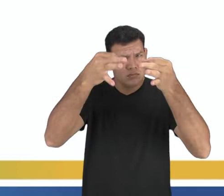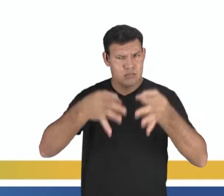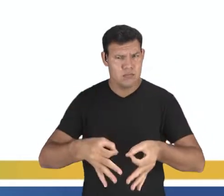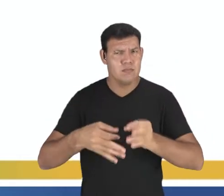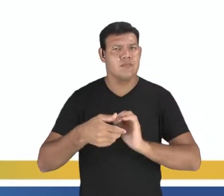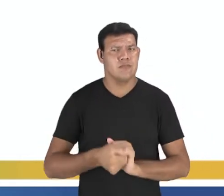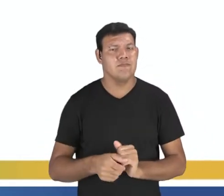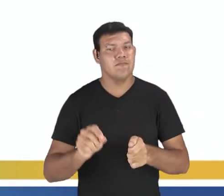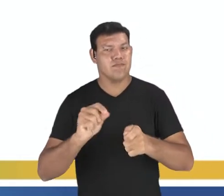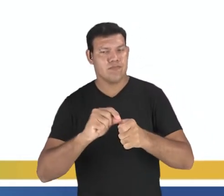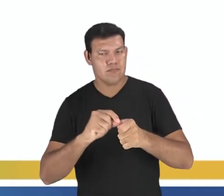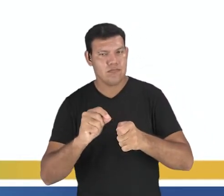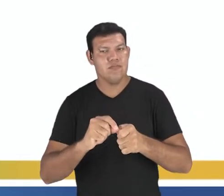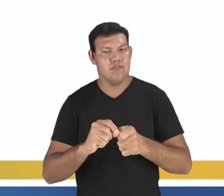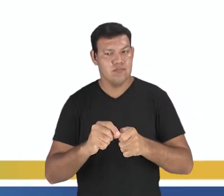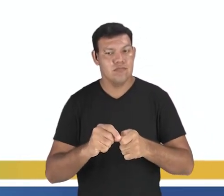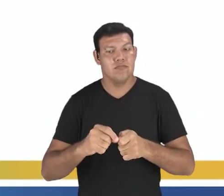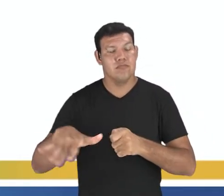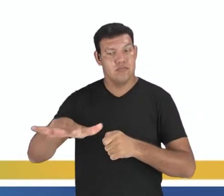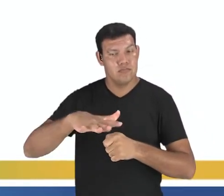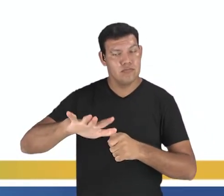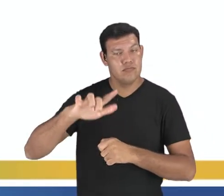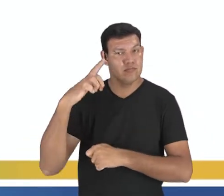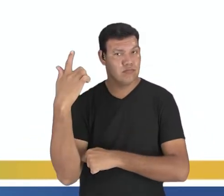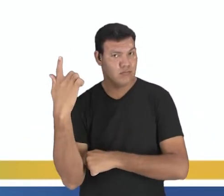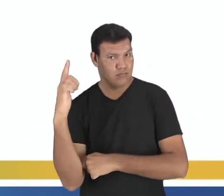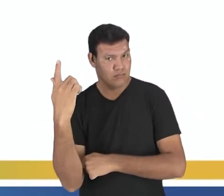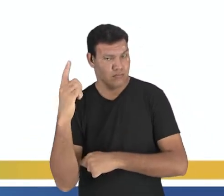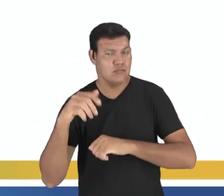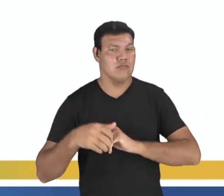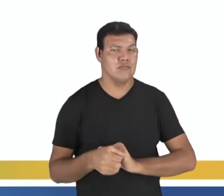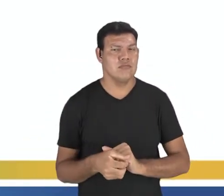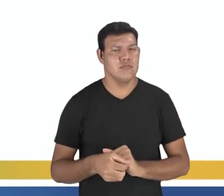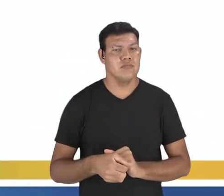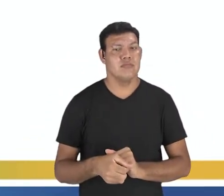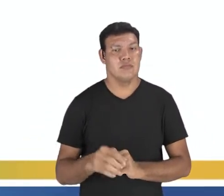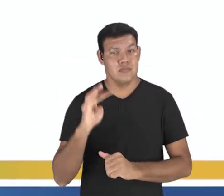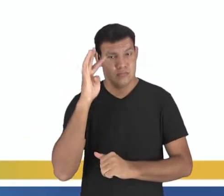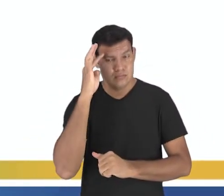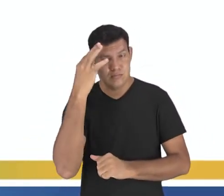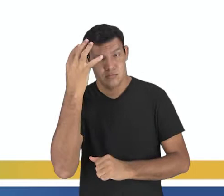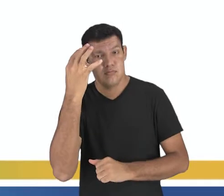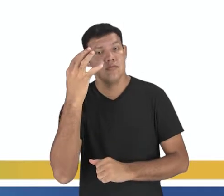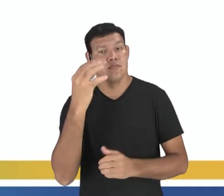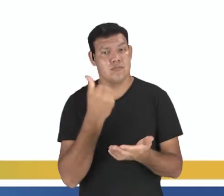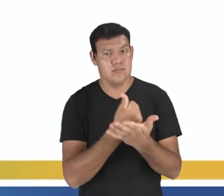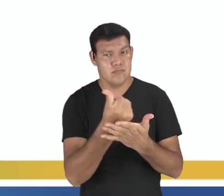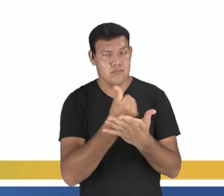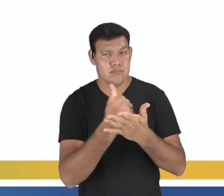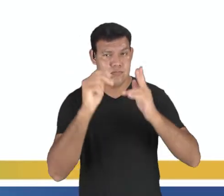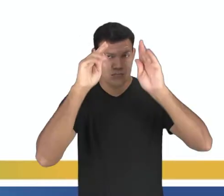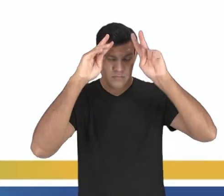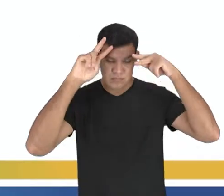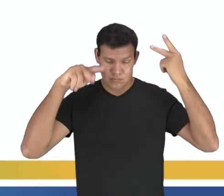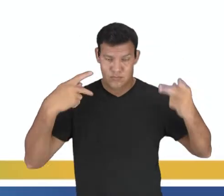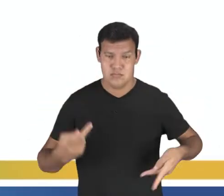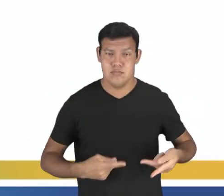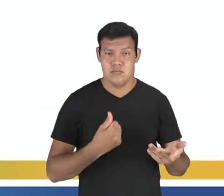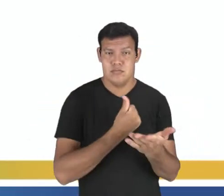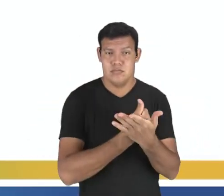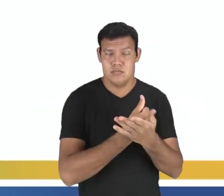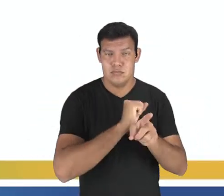uma produção do espaço geográfico, ou seja, ele é resultante das atividades sociais nas